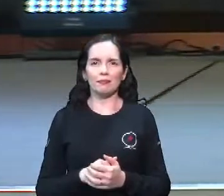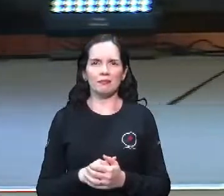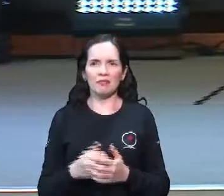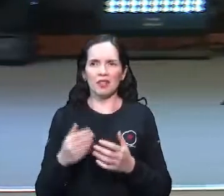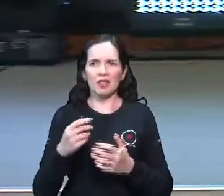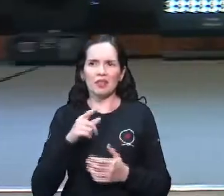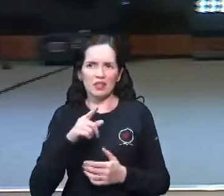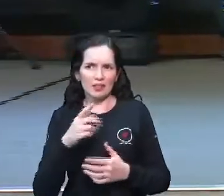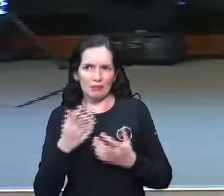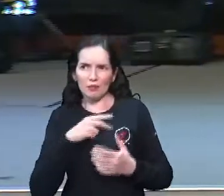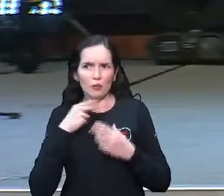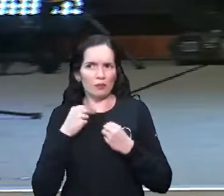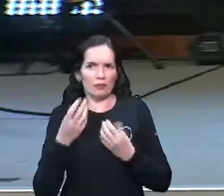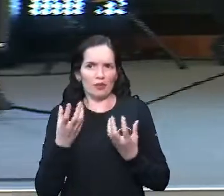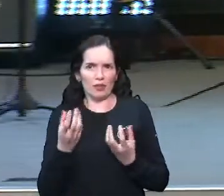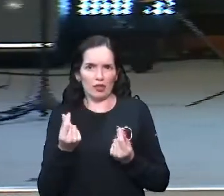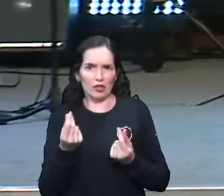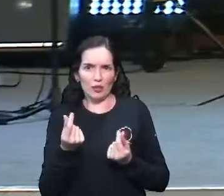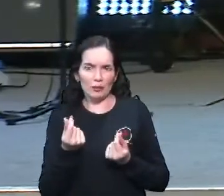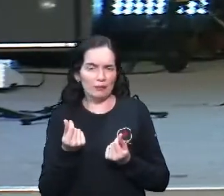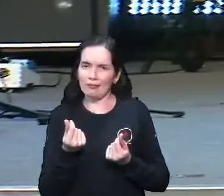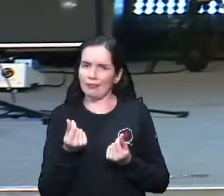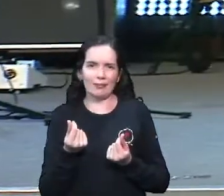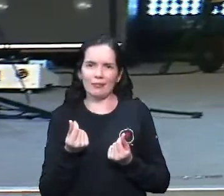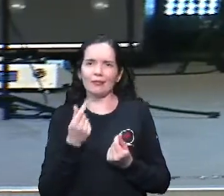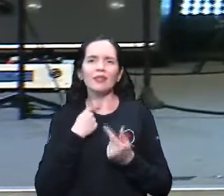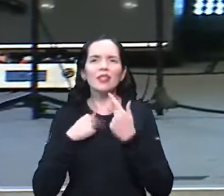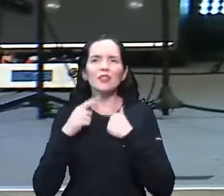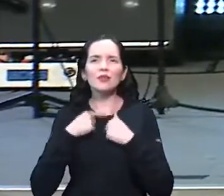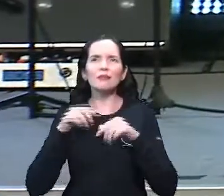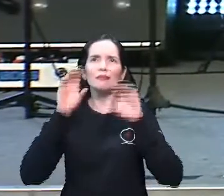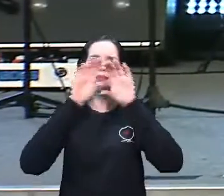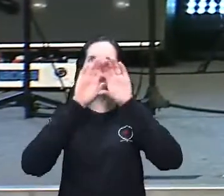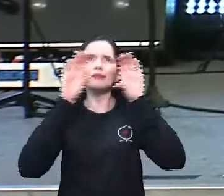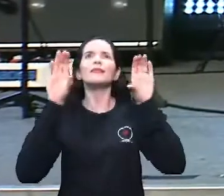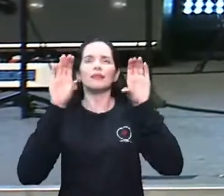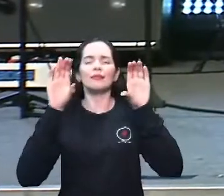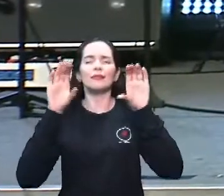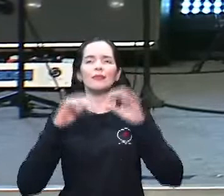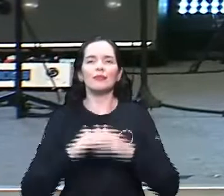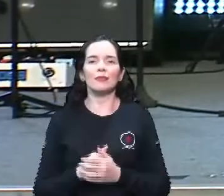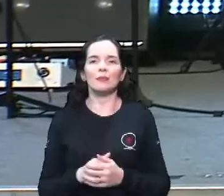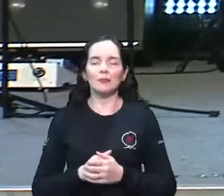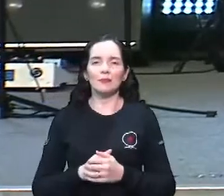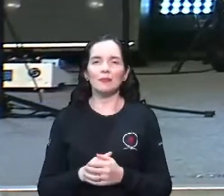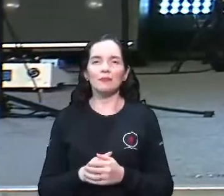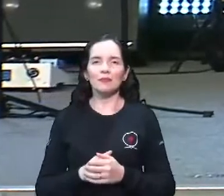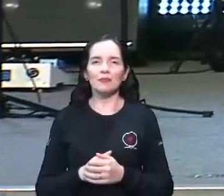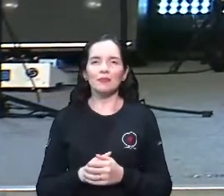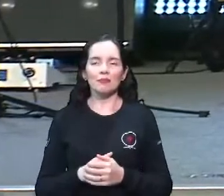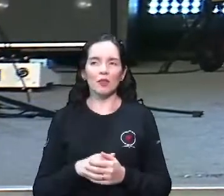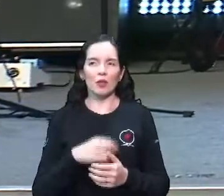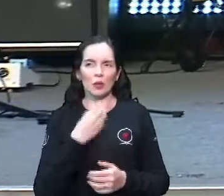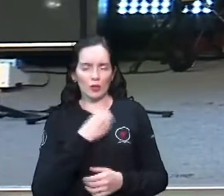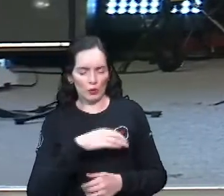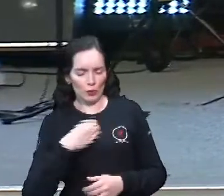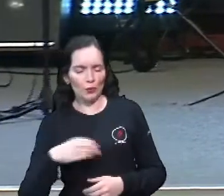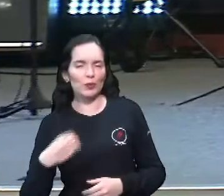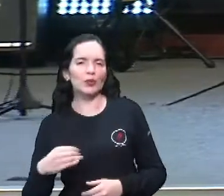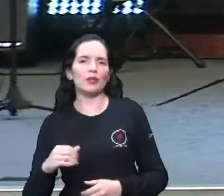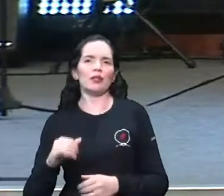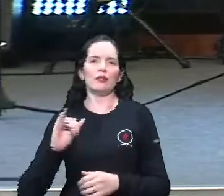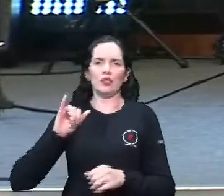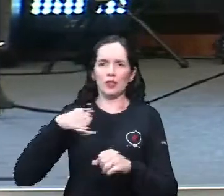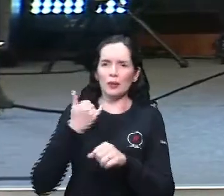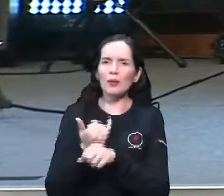querer ter dinheiro, você tem que querer morar no céu. Como se fosse incompatível, como se José, né, como se Jacó, Abraão,